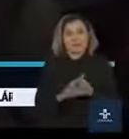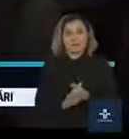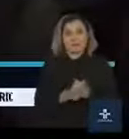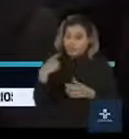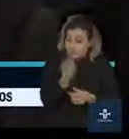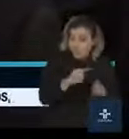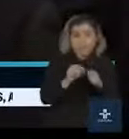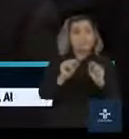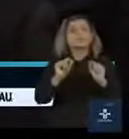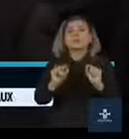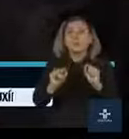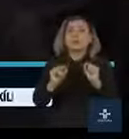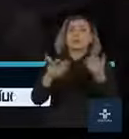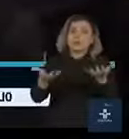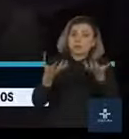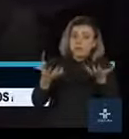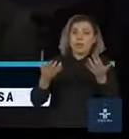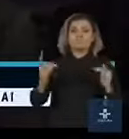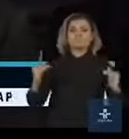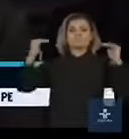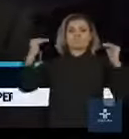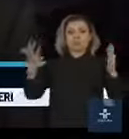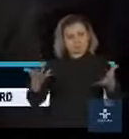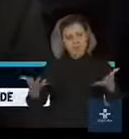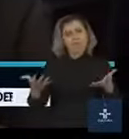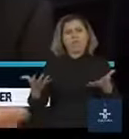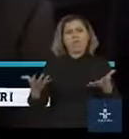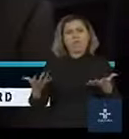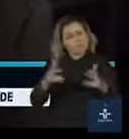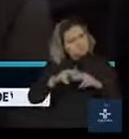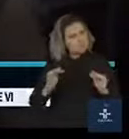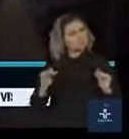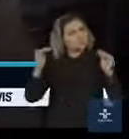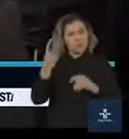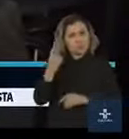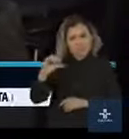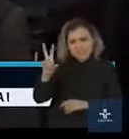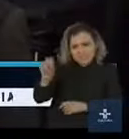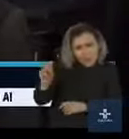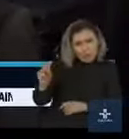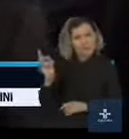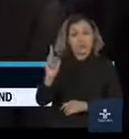é elevando o nível dele, né? Trazendo dos anos 50, quando foi construído, para uma coisa